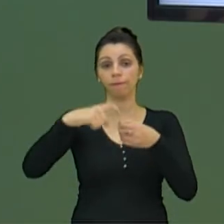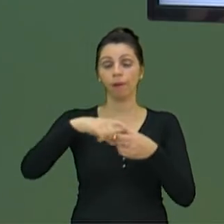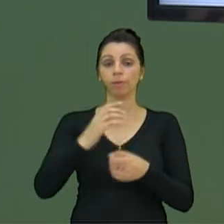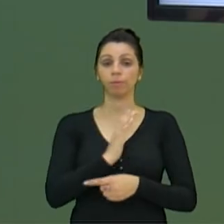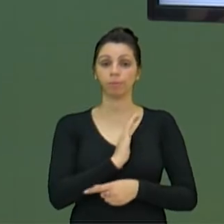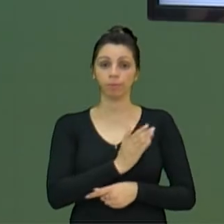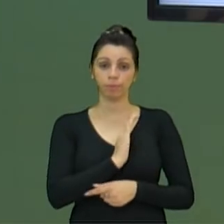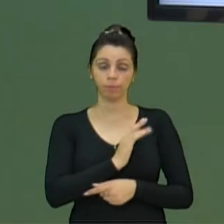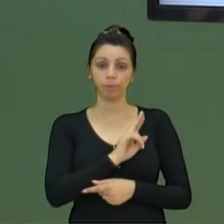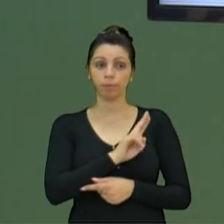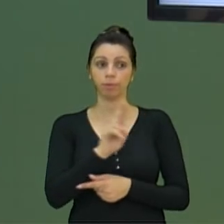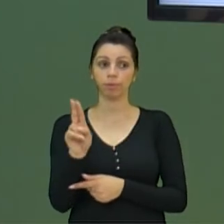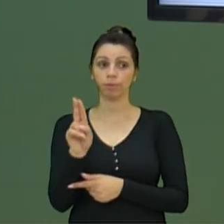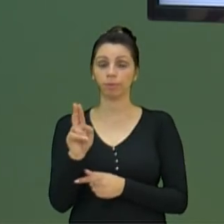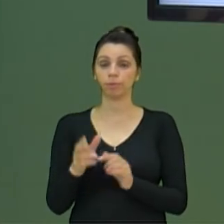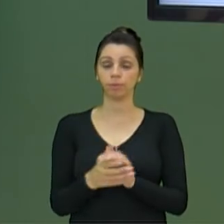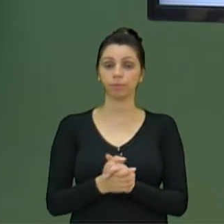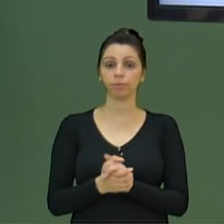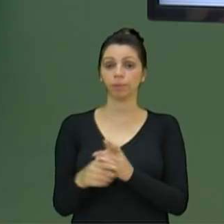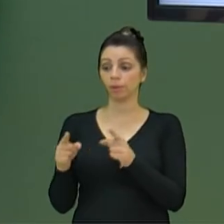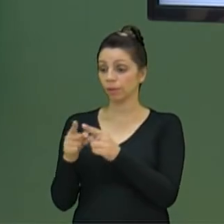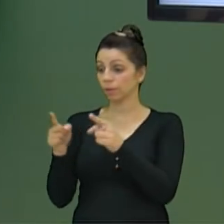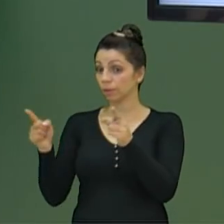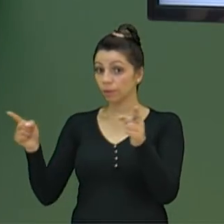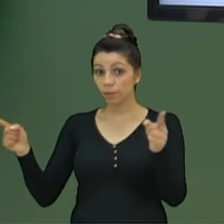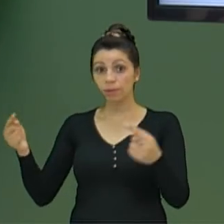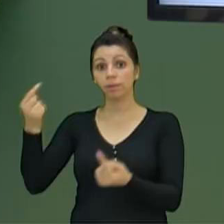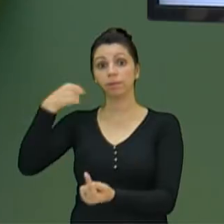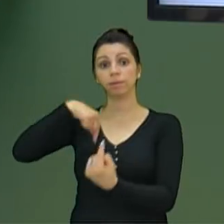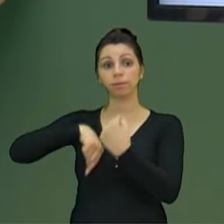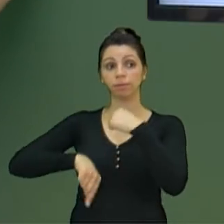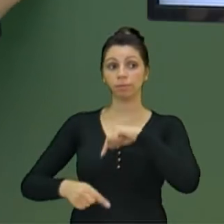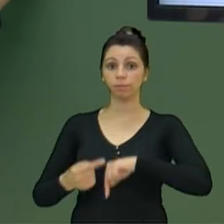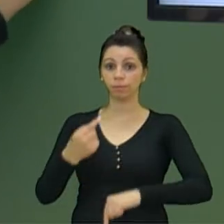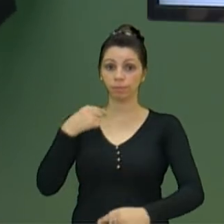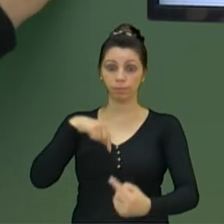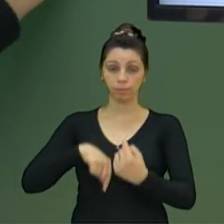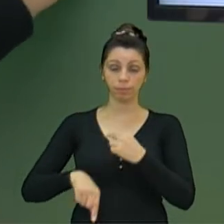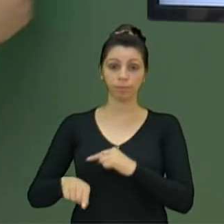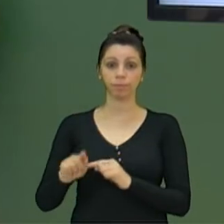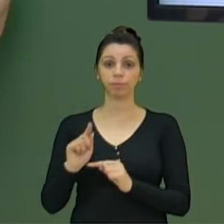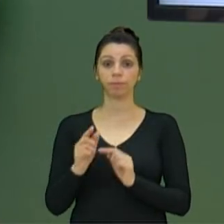nós chamamos de grande circulação.